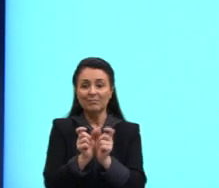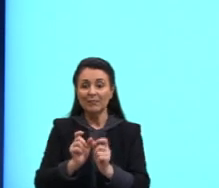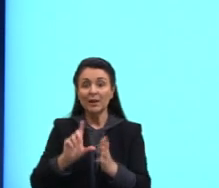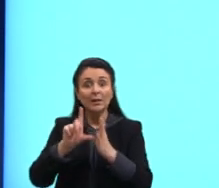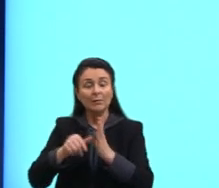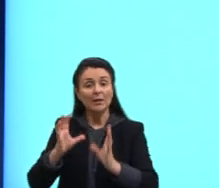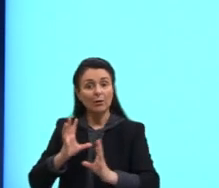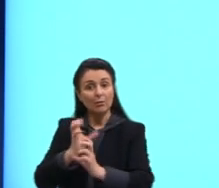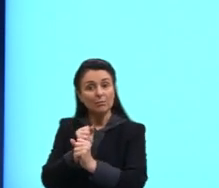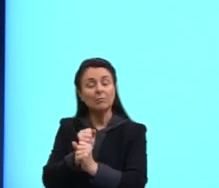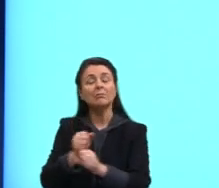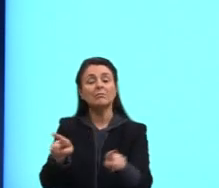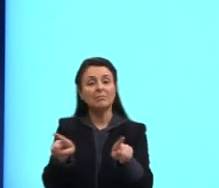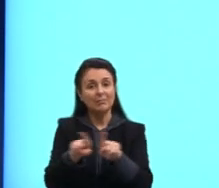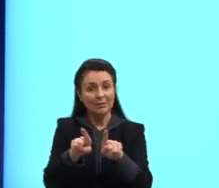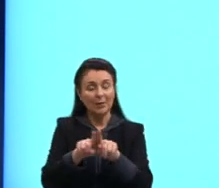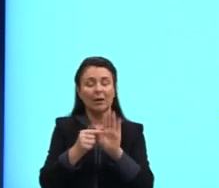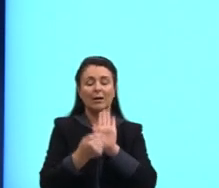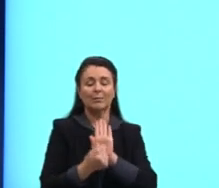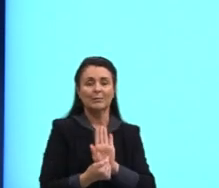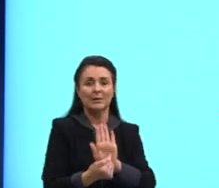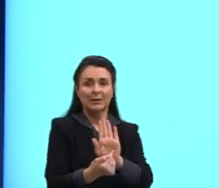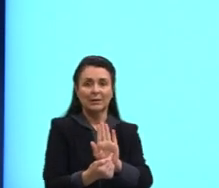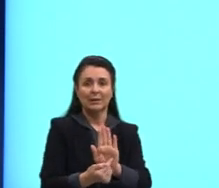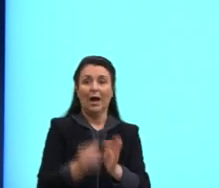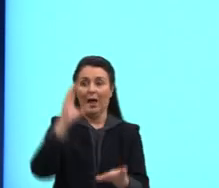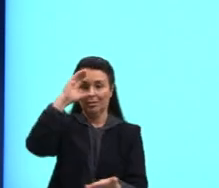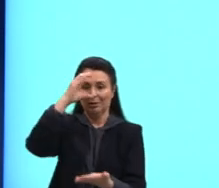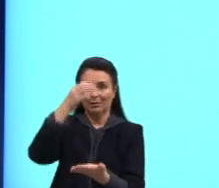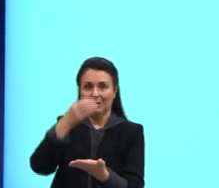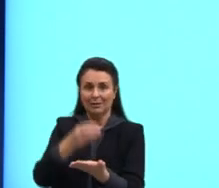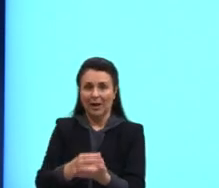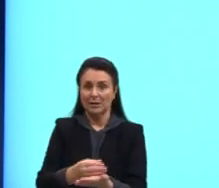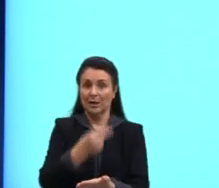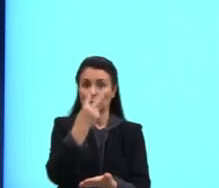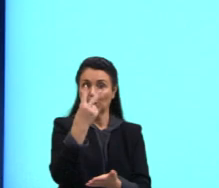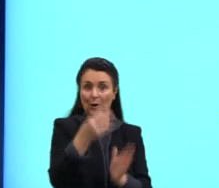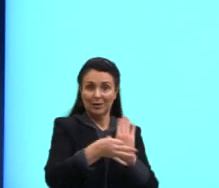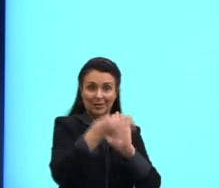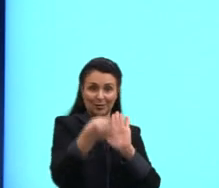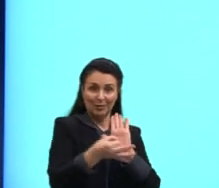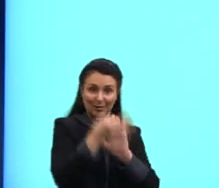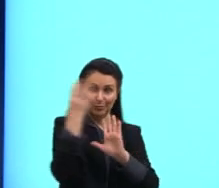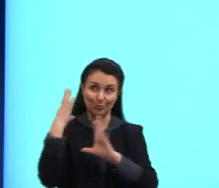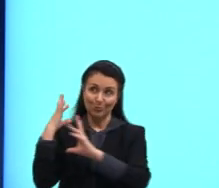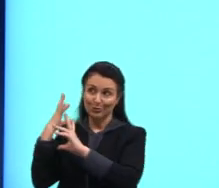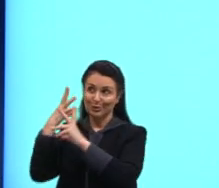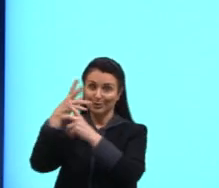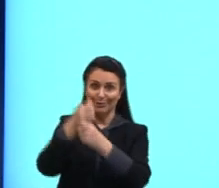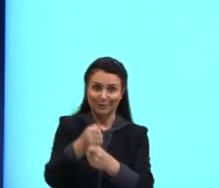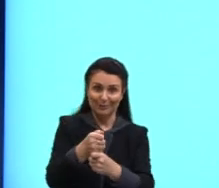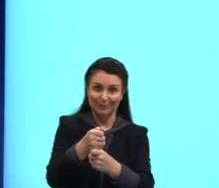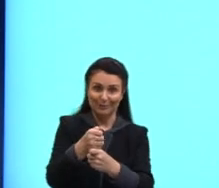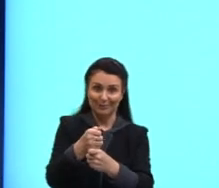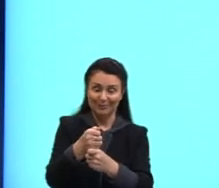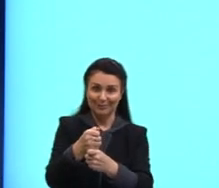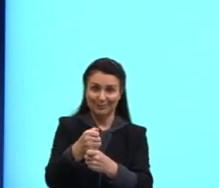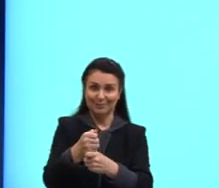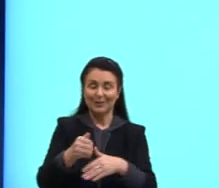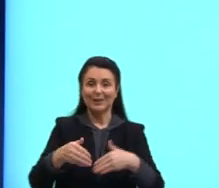conclusão também apresenta a tese com os dois argumentos retomados então